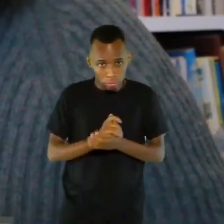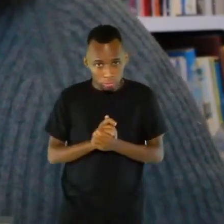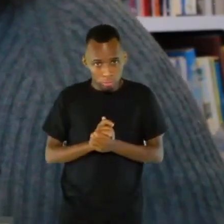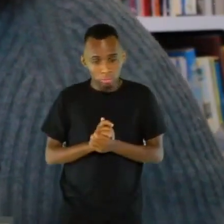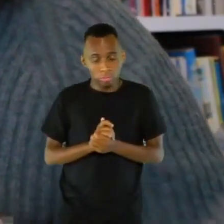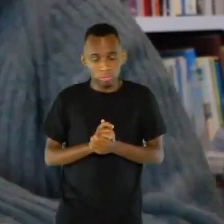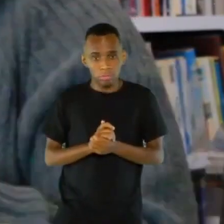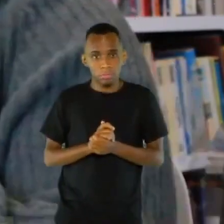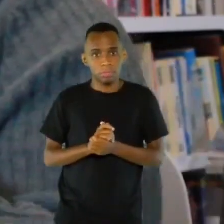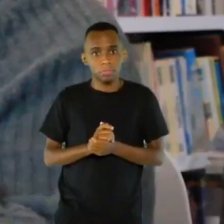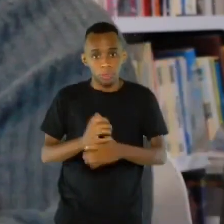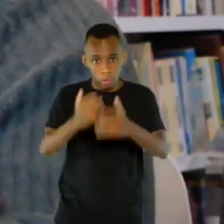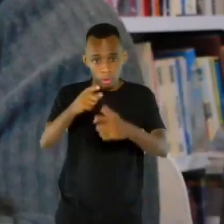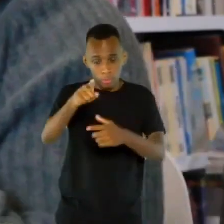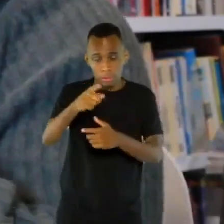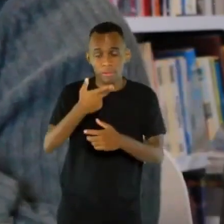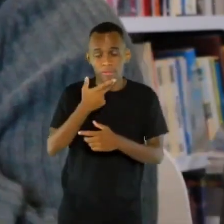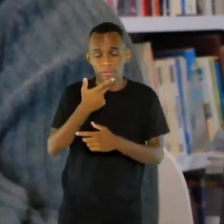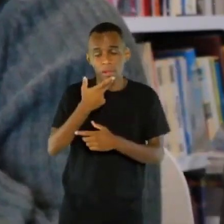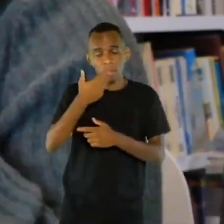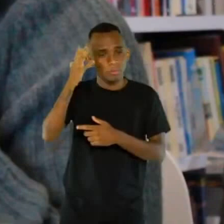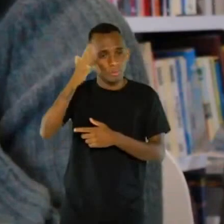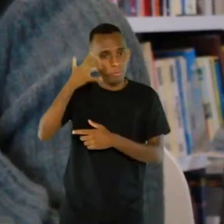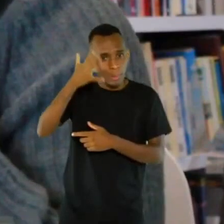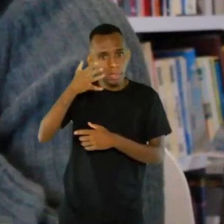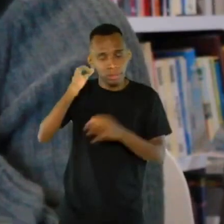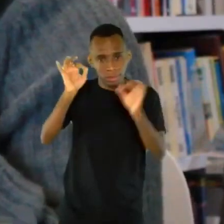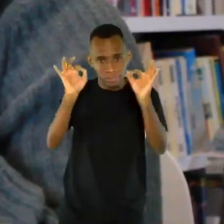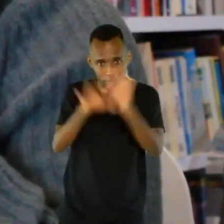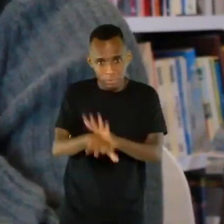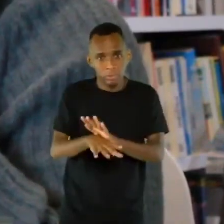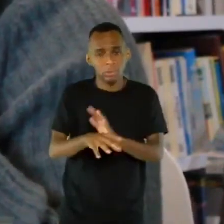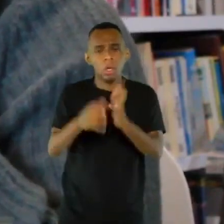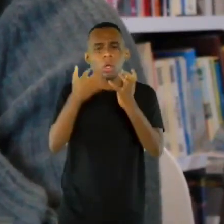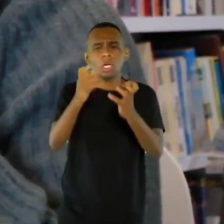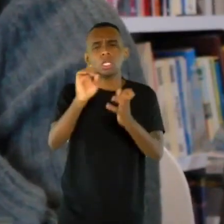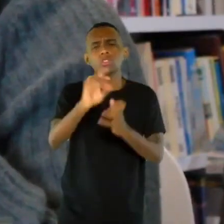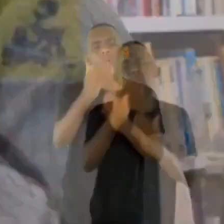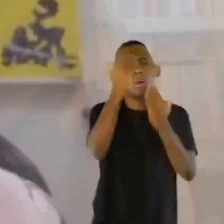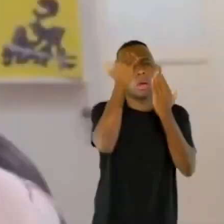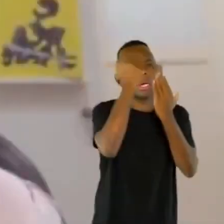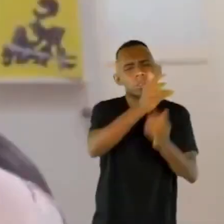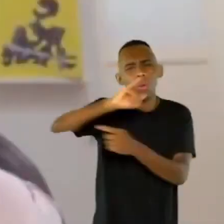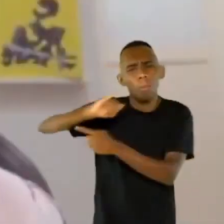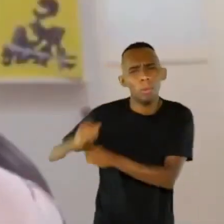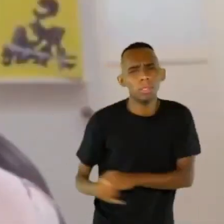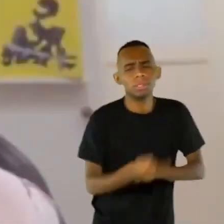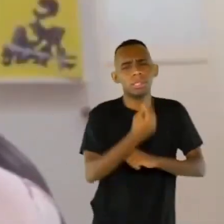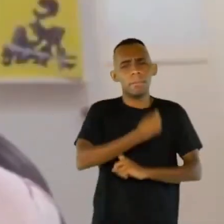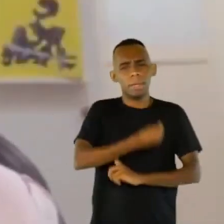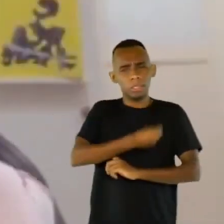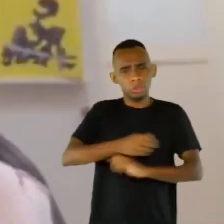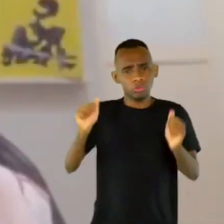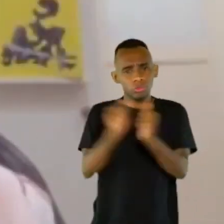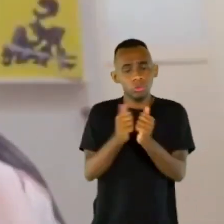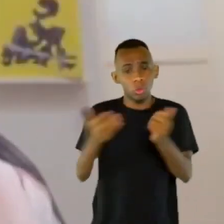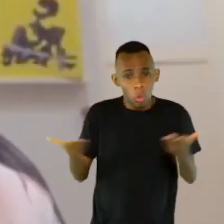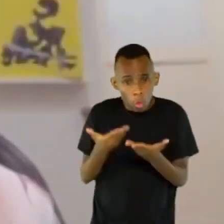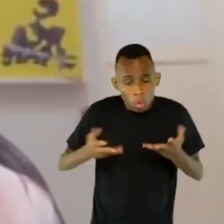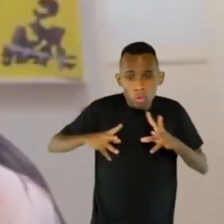Bem, queria passar a palavra para você encerrar, Patrícia. Muito obrigado. Não, querido, eu quero só agradecer a oportunidade de estar aqui falando com você, falando